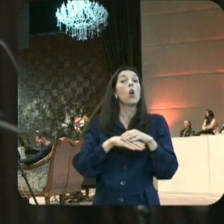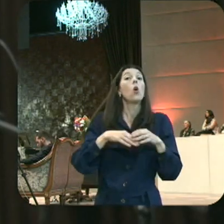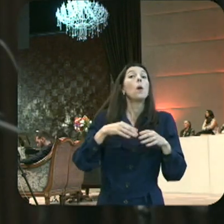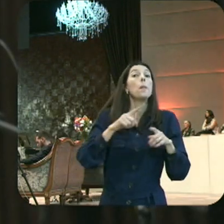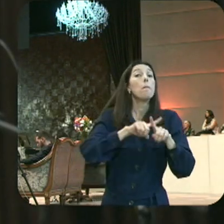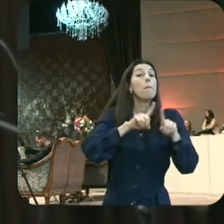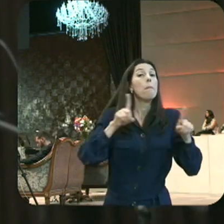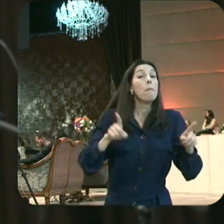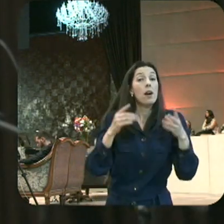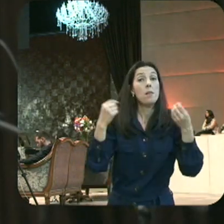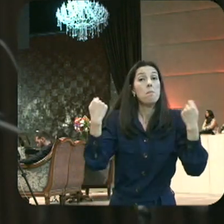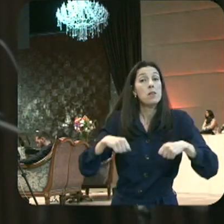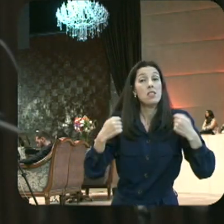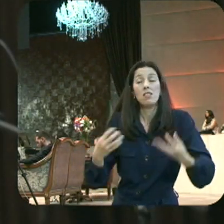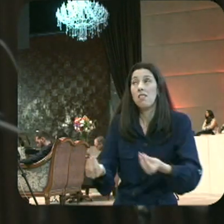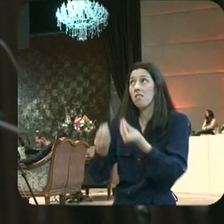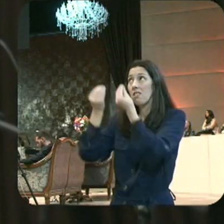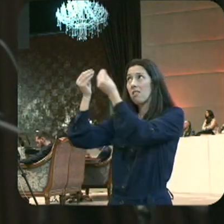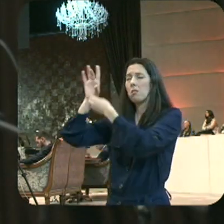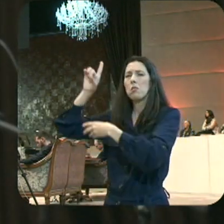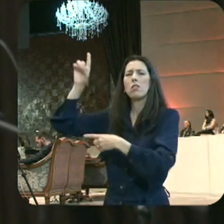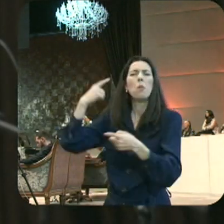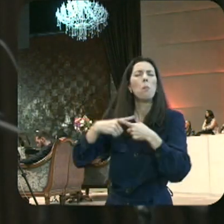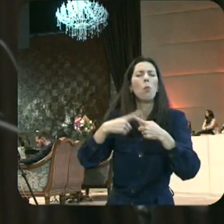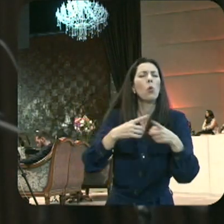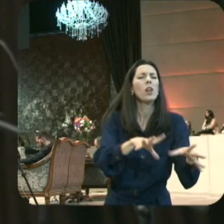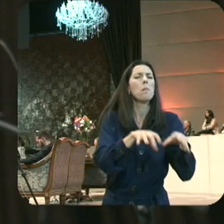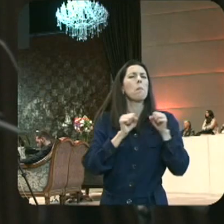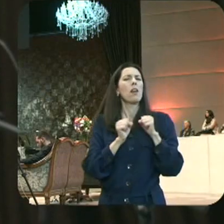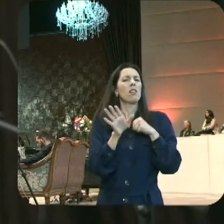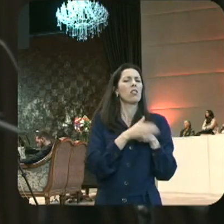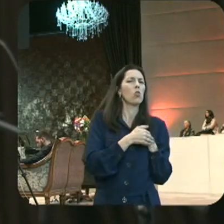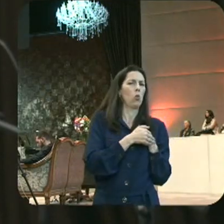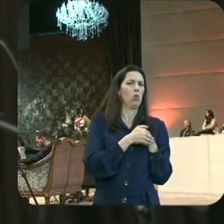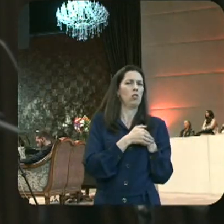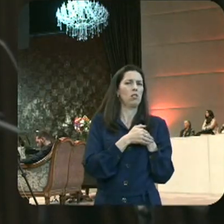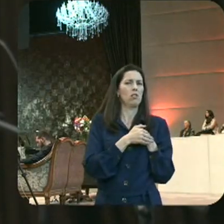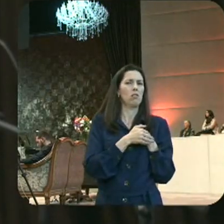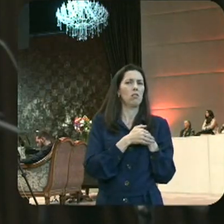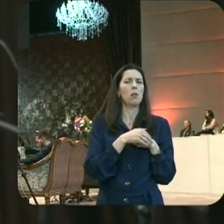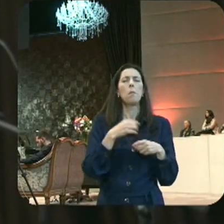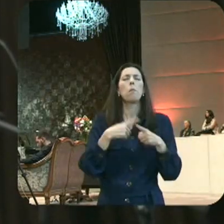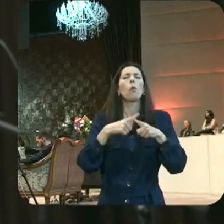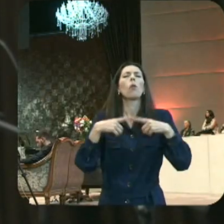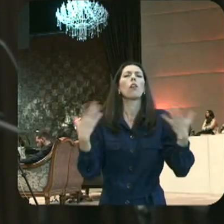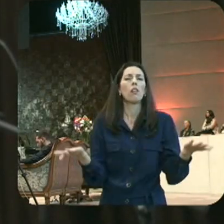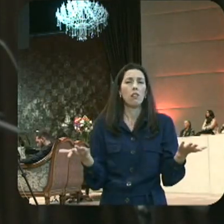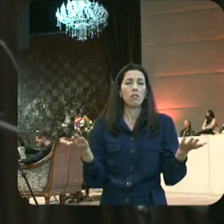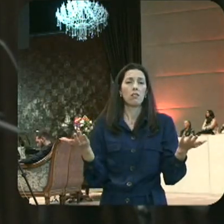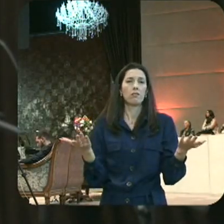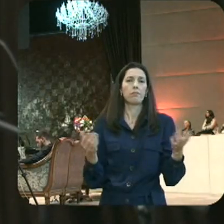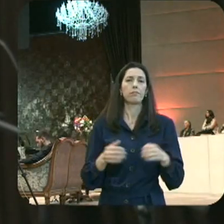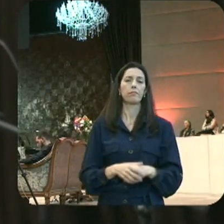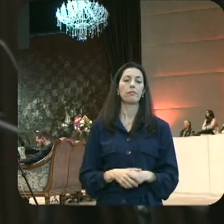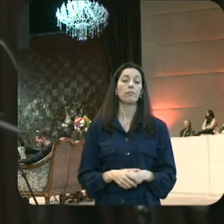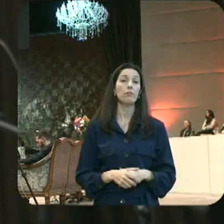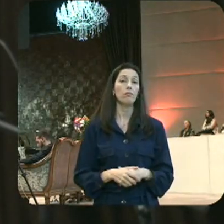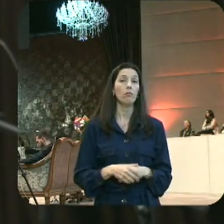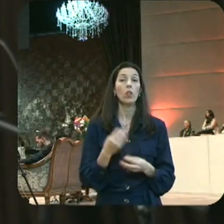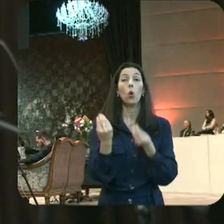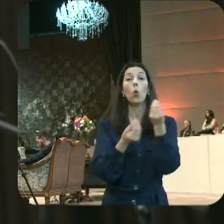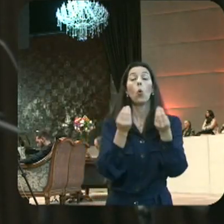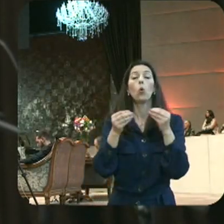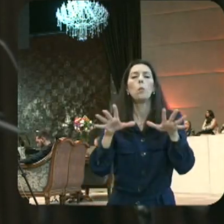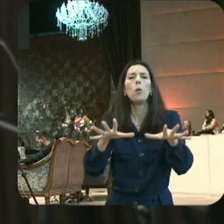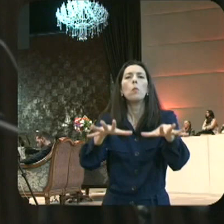torna maldição ou armadilha na nossa vida? E a partir